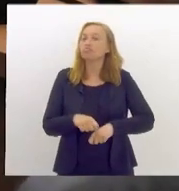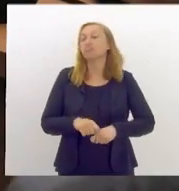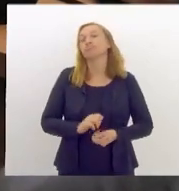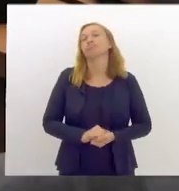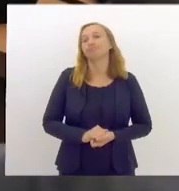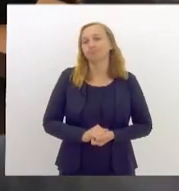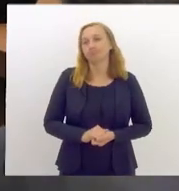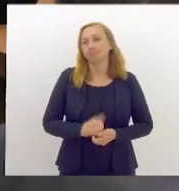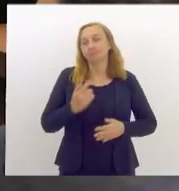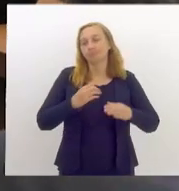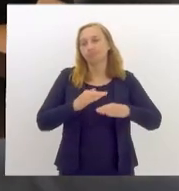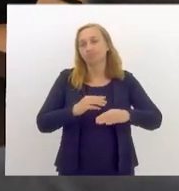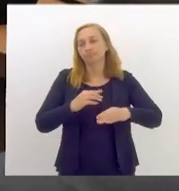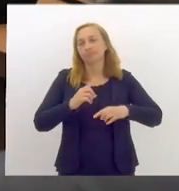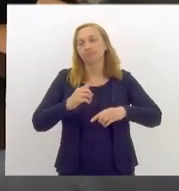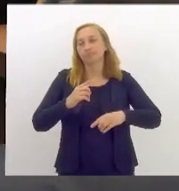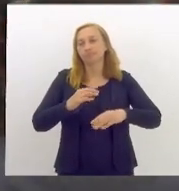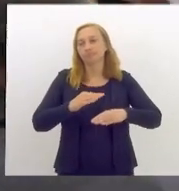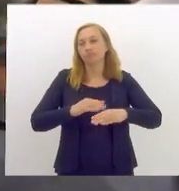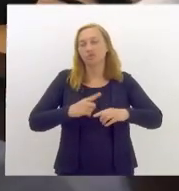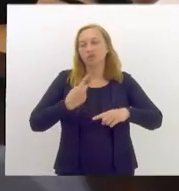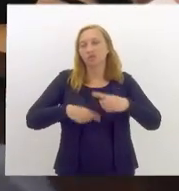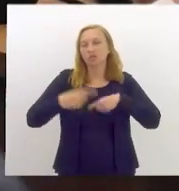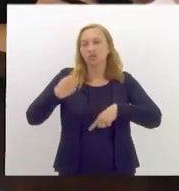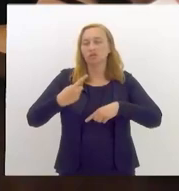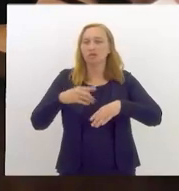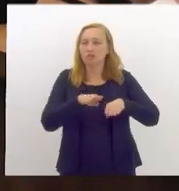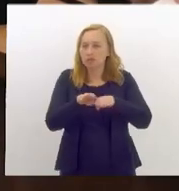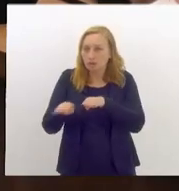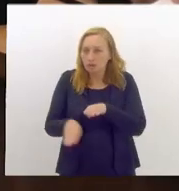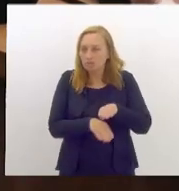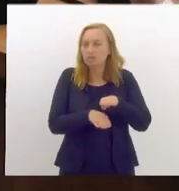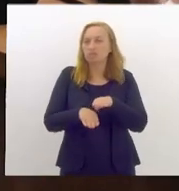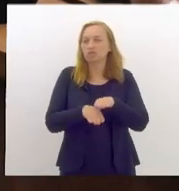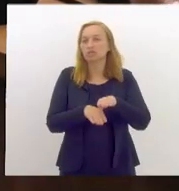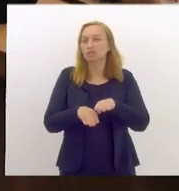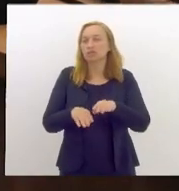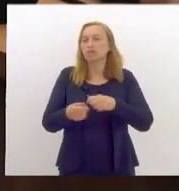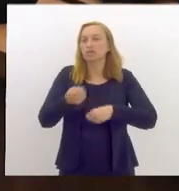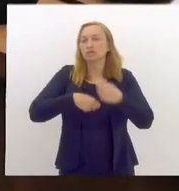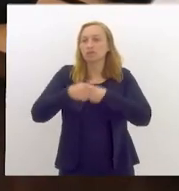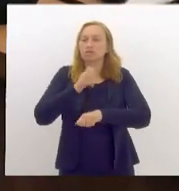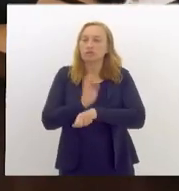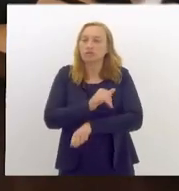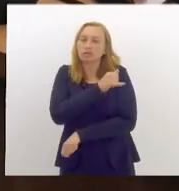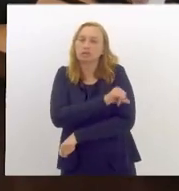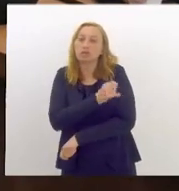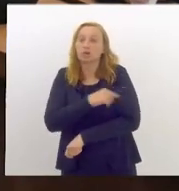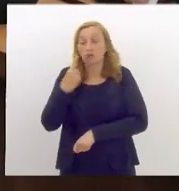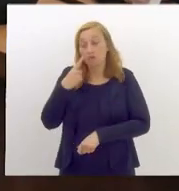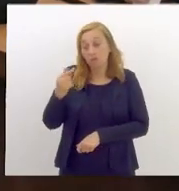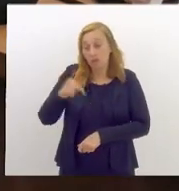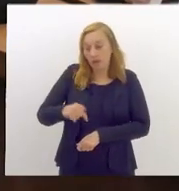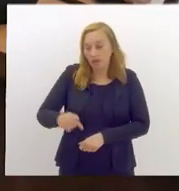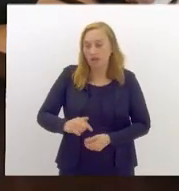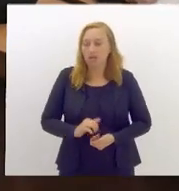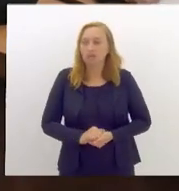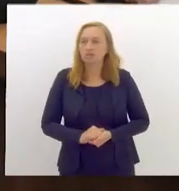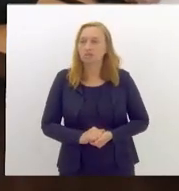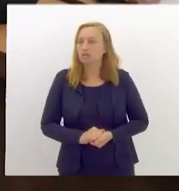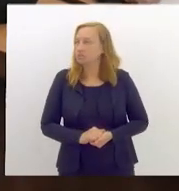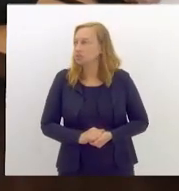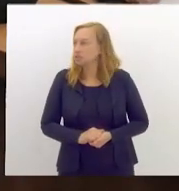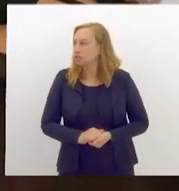de superar as desigualdades sociais e econômicas no estado do Rio de Janeiro nós vimos aqui que